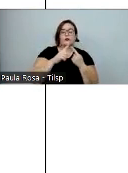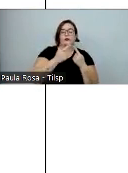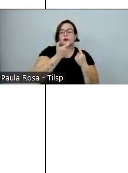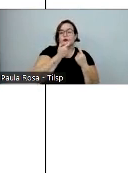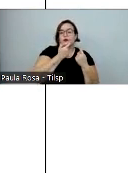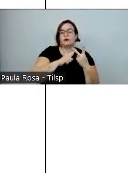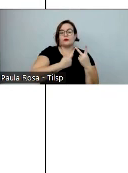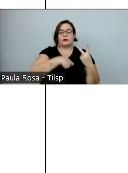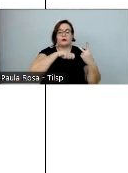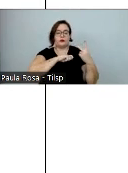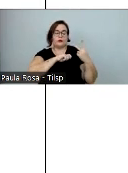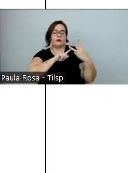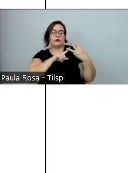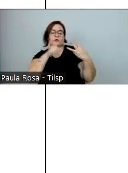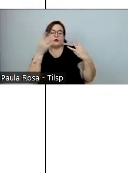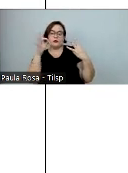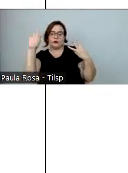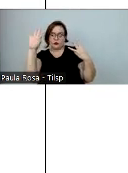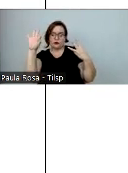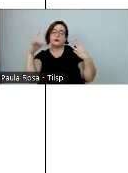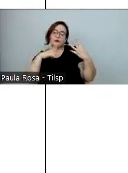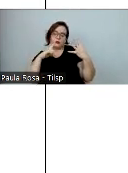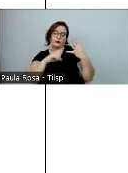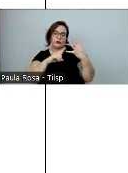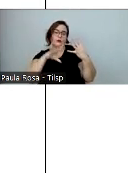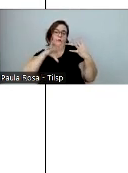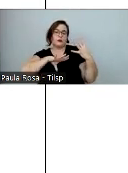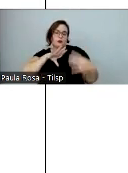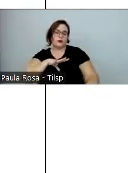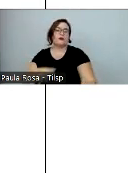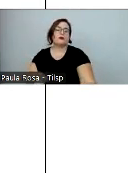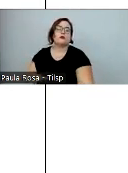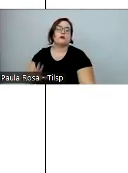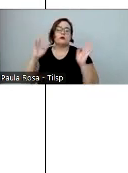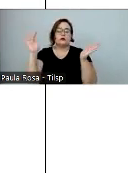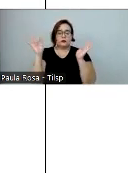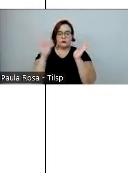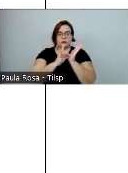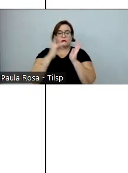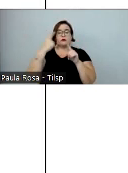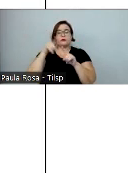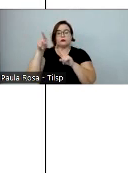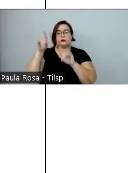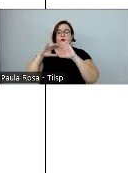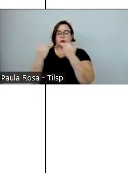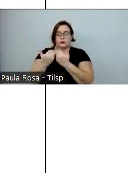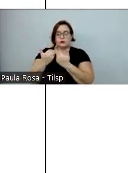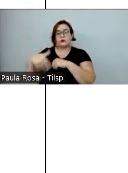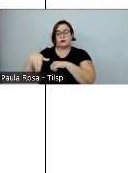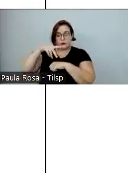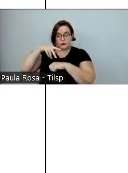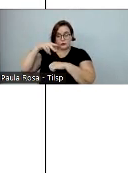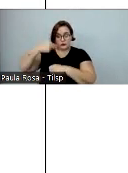línguas como português né que já é uma tradução oficial aí a partir do momento em que ela é validada pelos comitês nacionais e queremos que